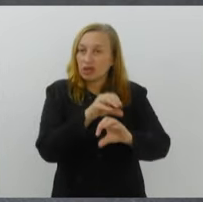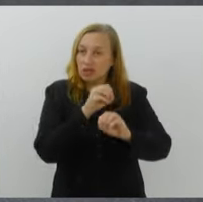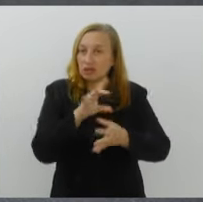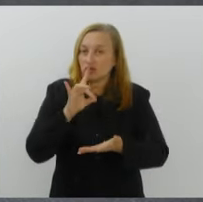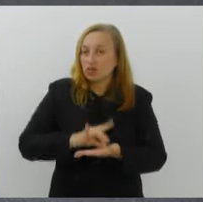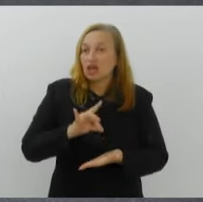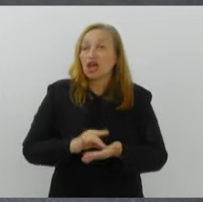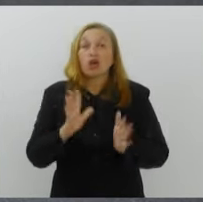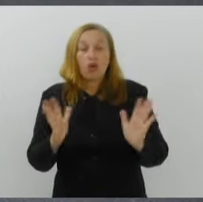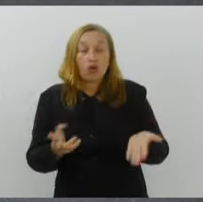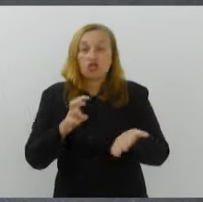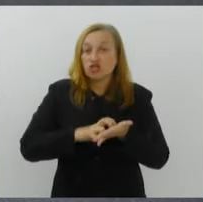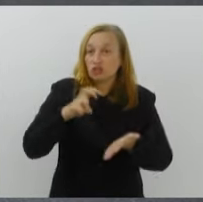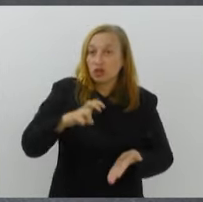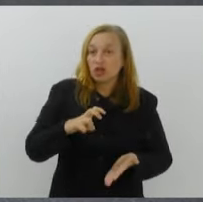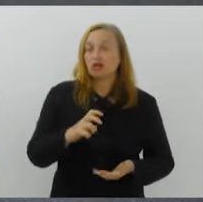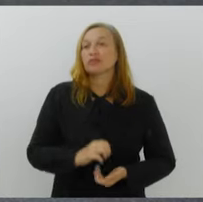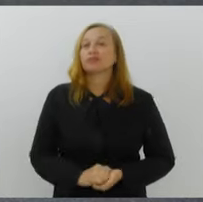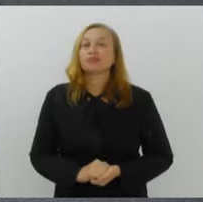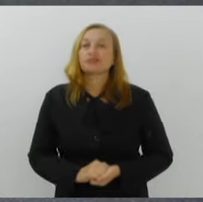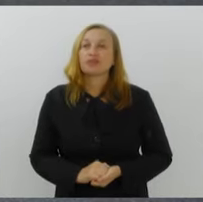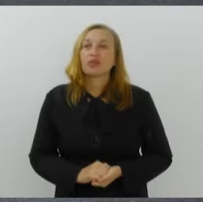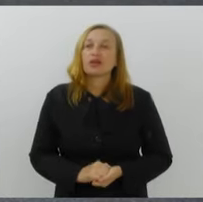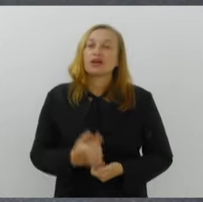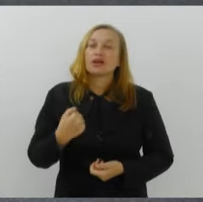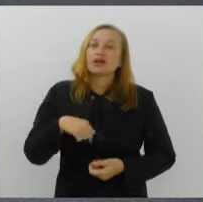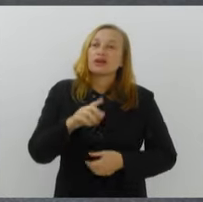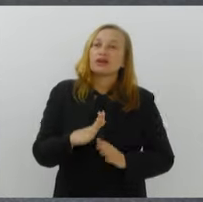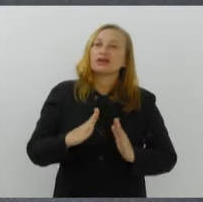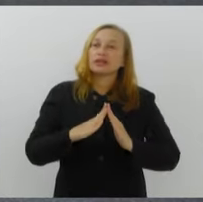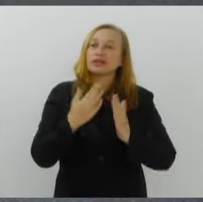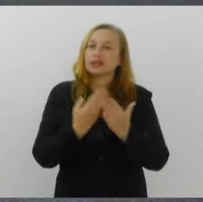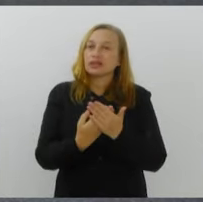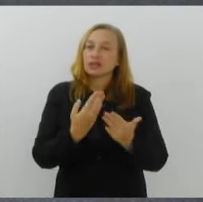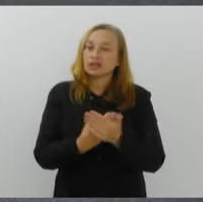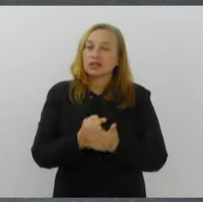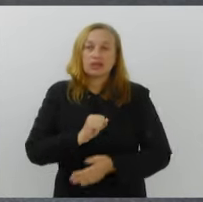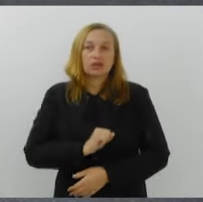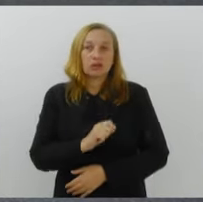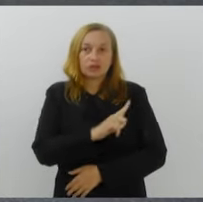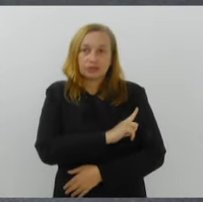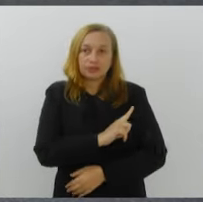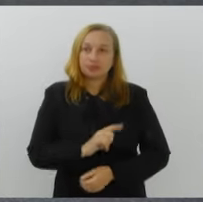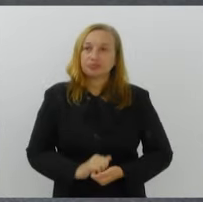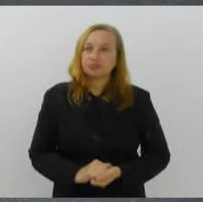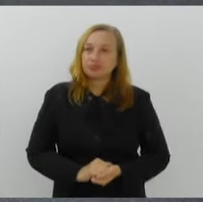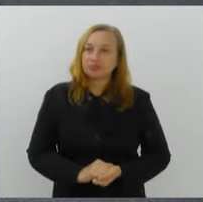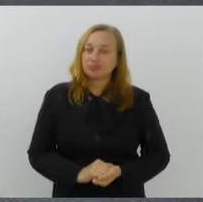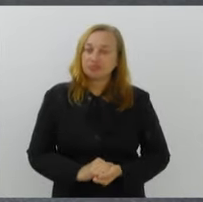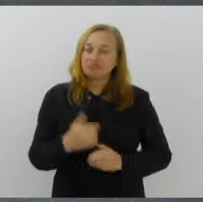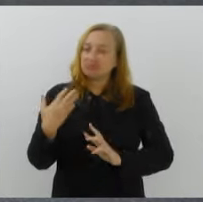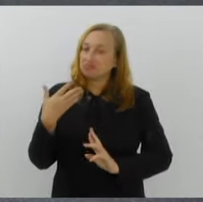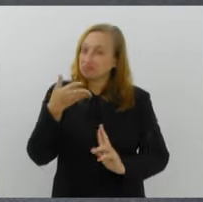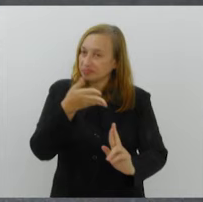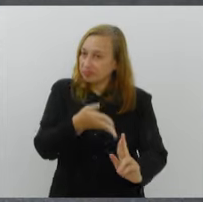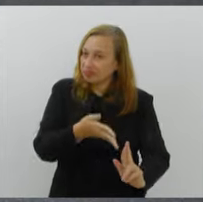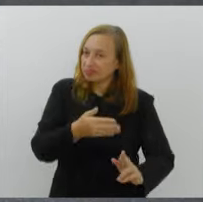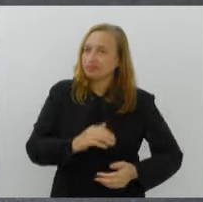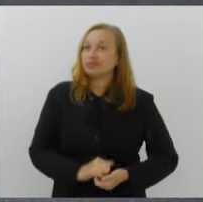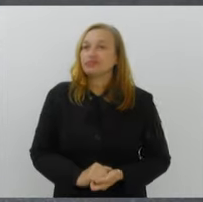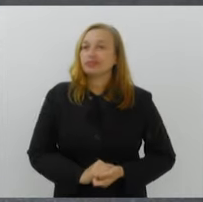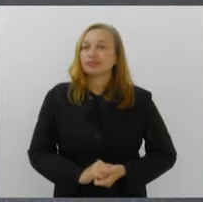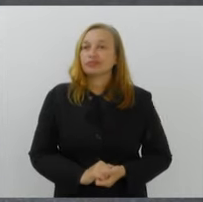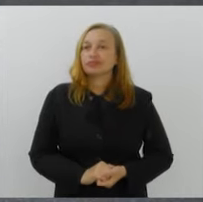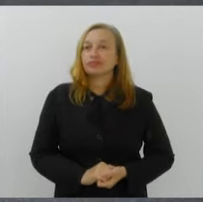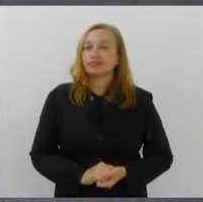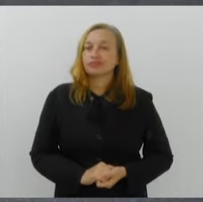Hoje de manhã, eu estava numa escola em São Gonçalo, que era uma escola de referência, que